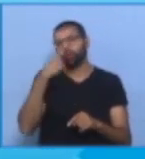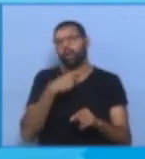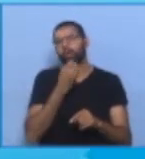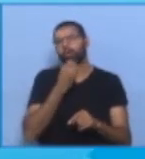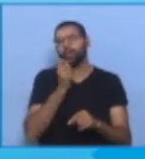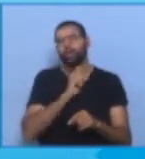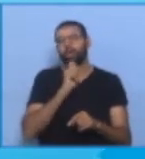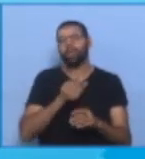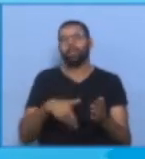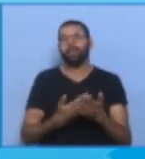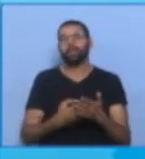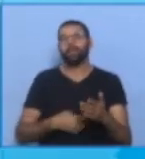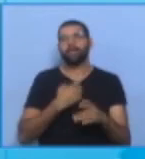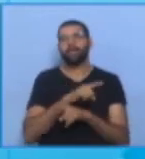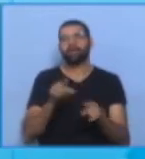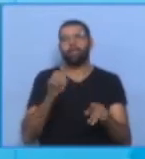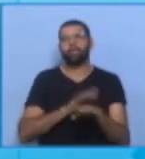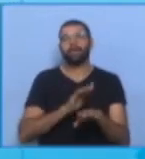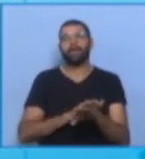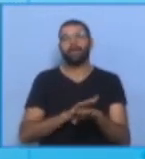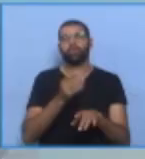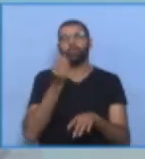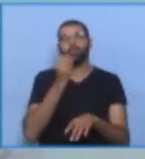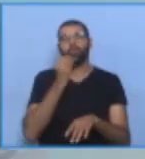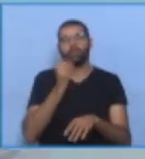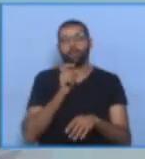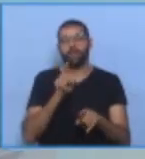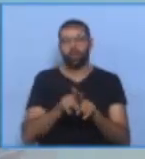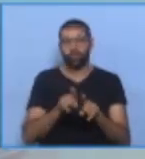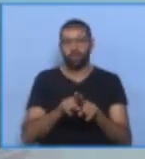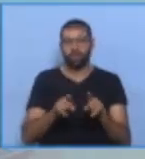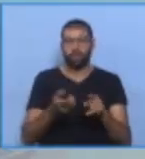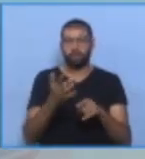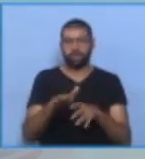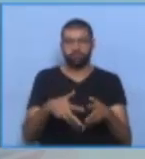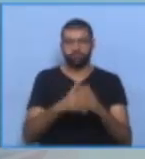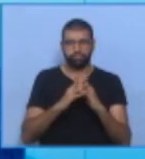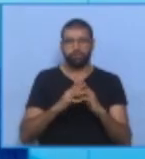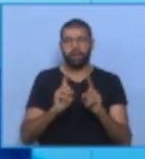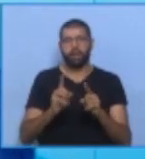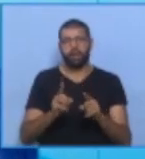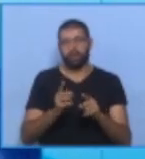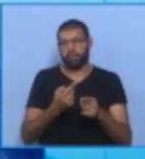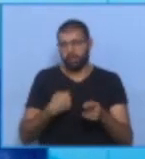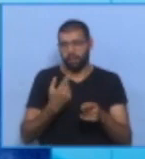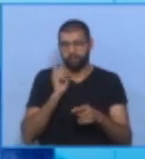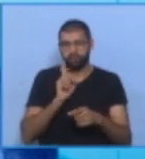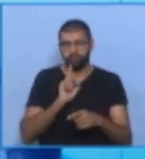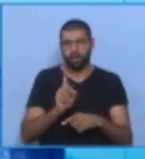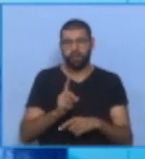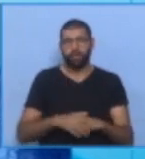querer significar que eles estão a cometer um pecado? Acaba por ser um passo estruturante na sua condição. É um passo estruturante. Isto